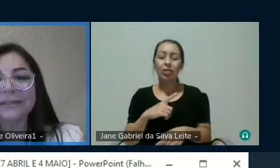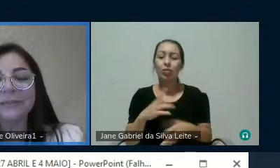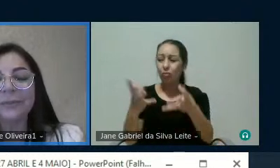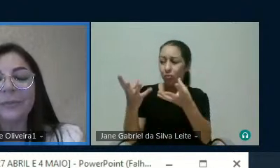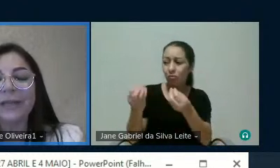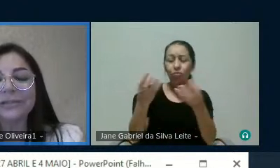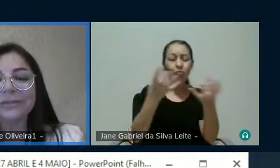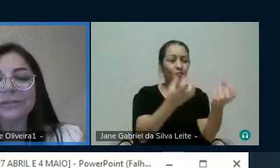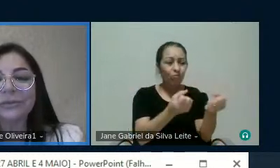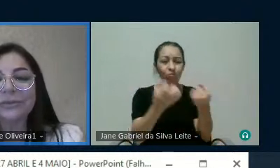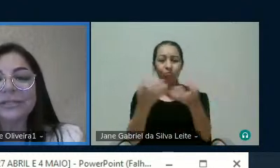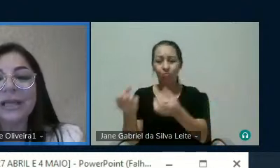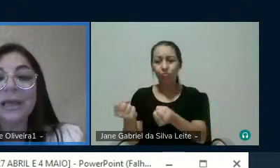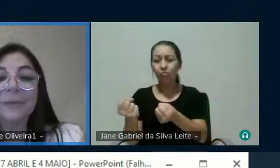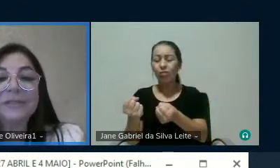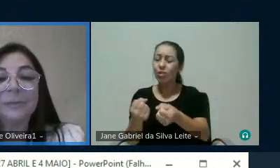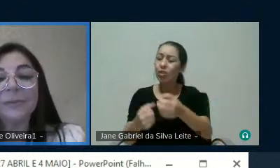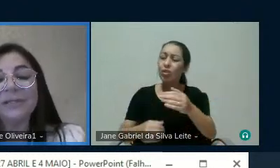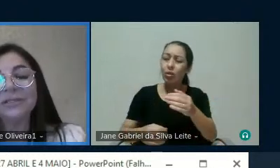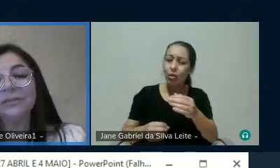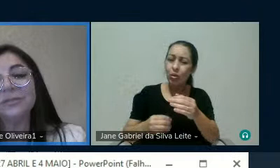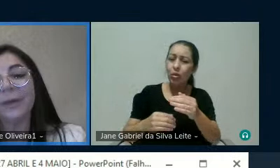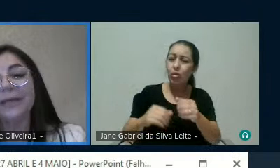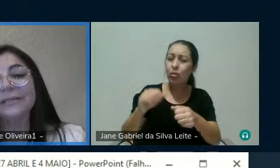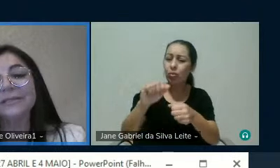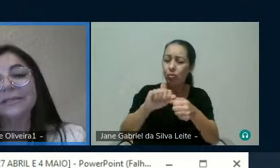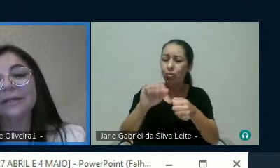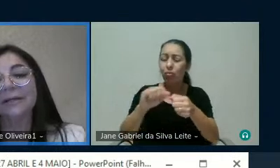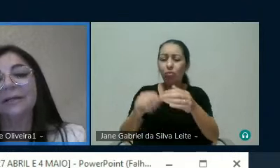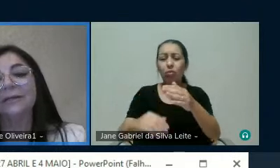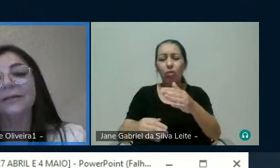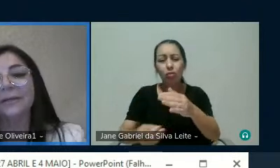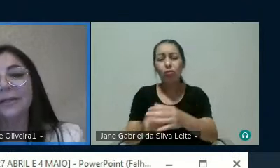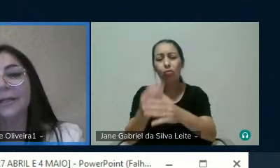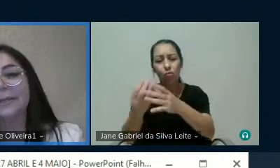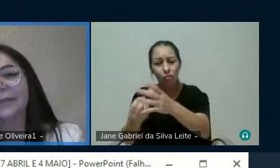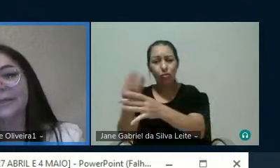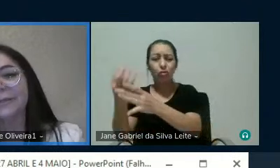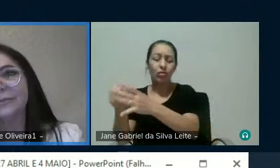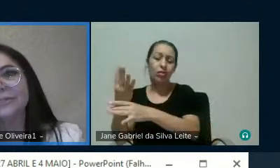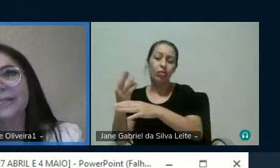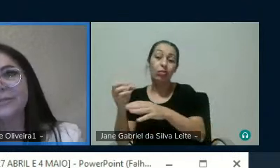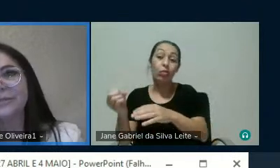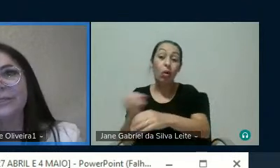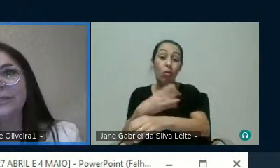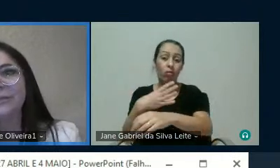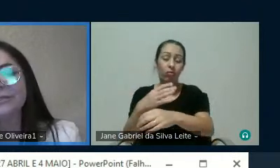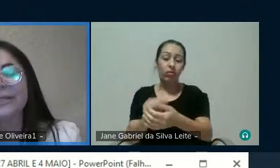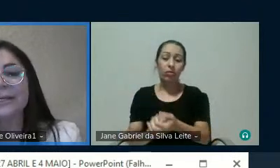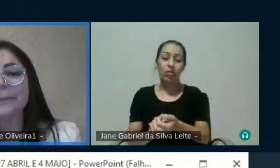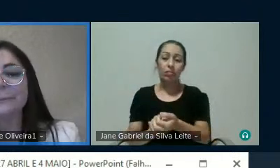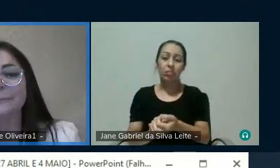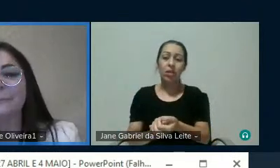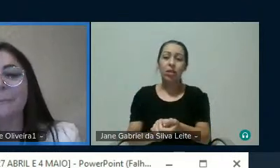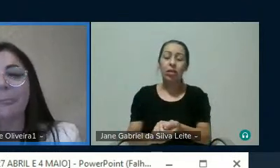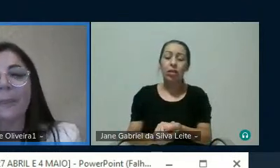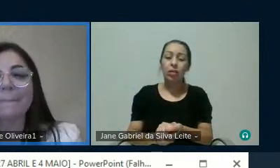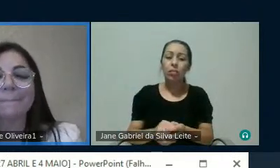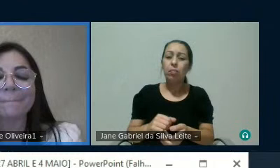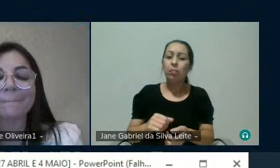né, por parte dos surdos, principalmente dos países dos Estados Unidos,